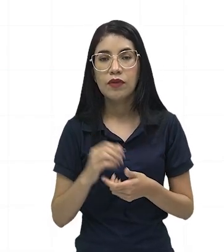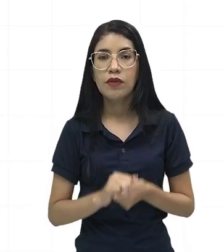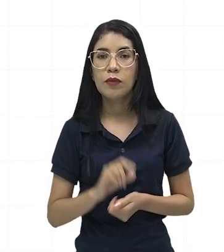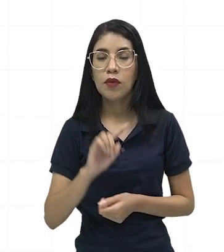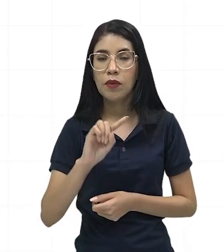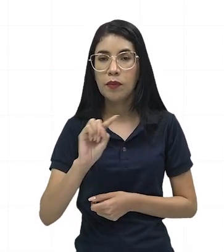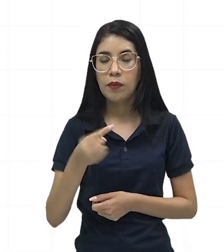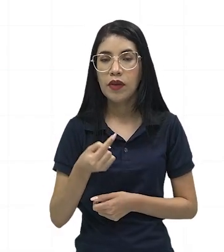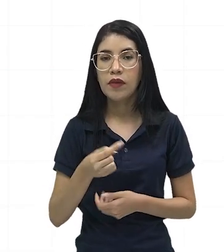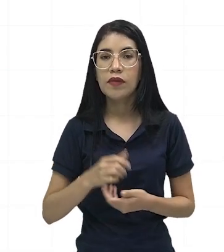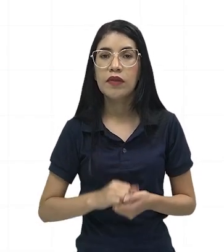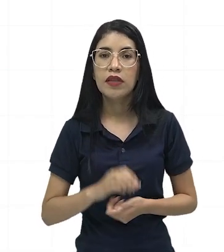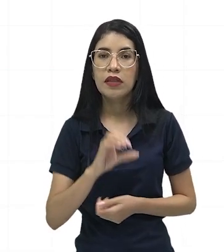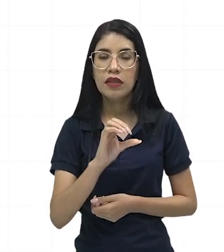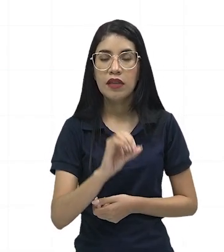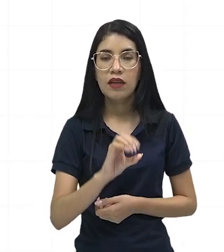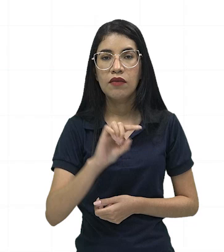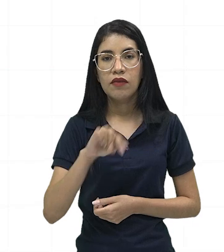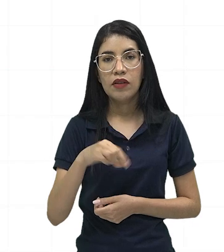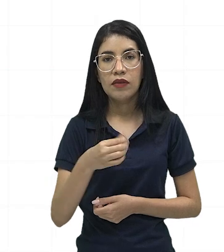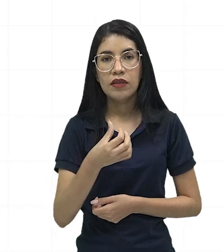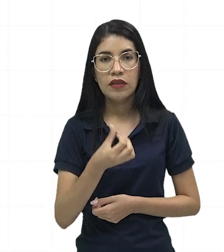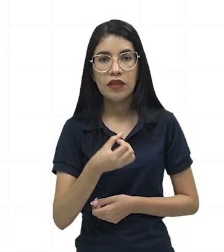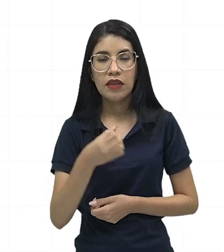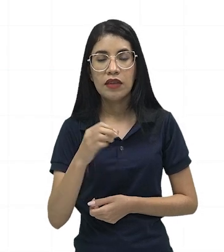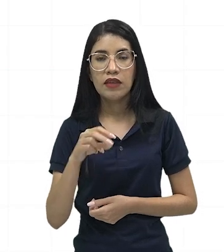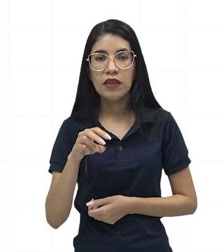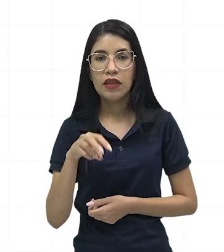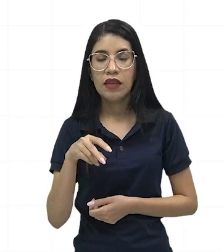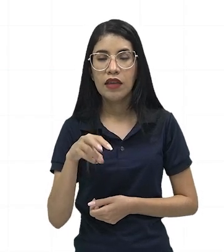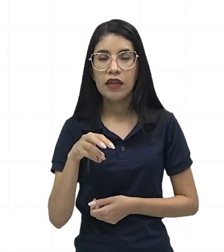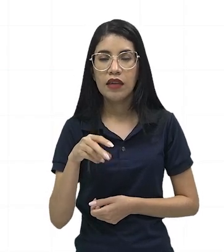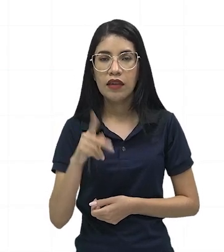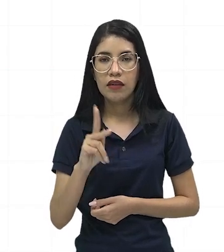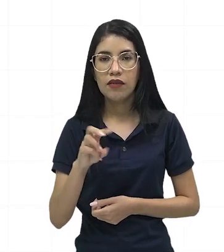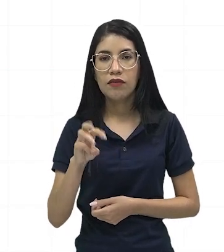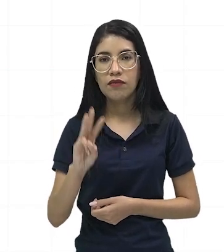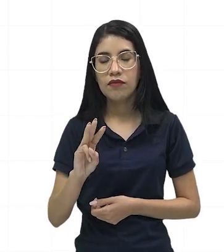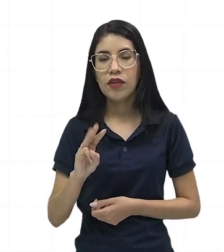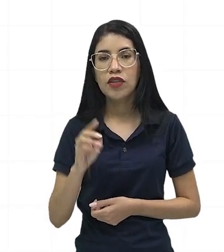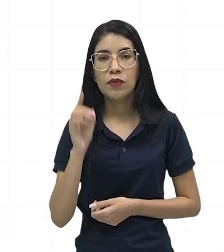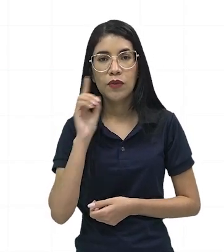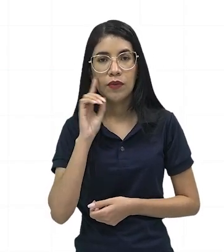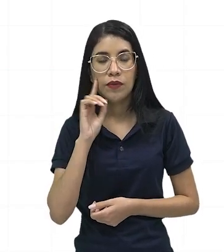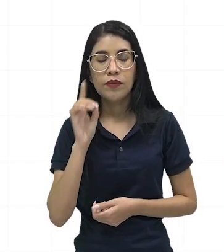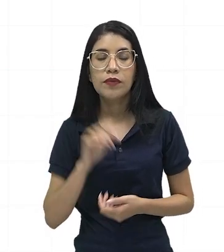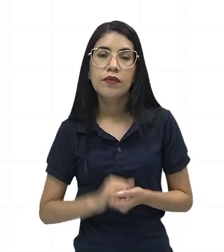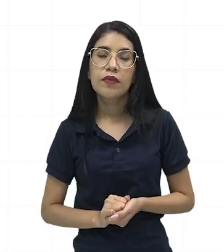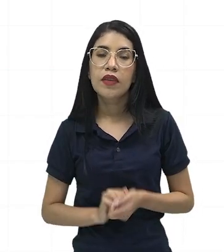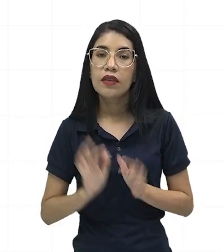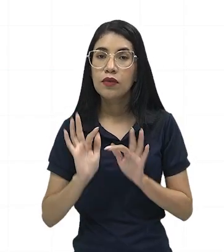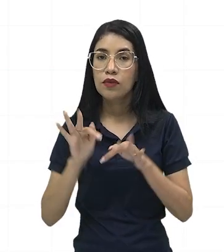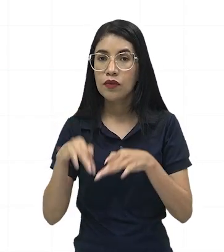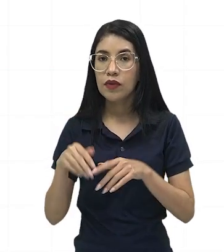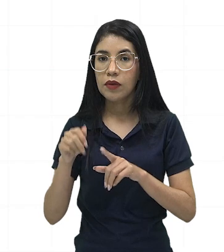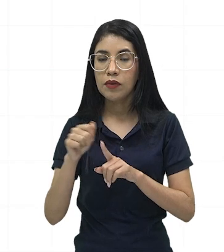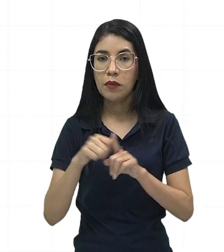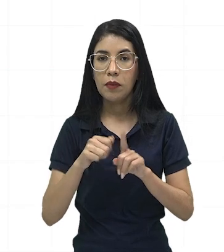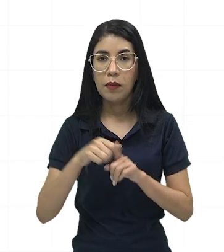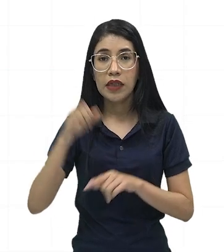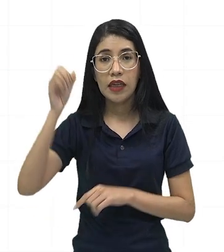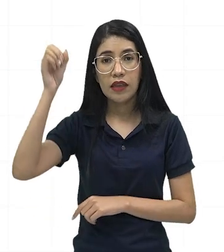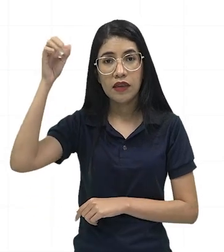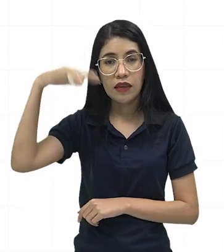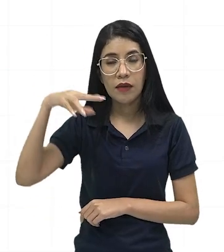1000, 0,6 kWh a cada dia, certo? E aí no final de um mês a lâmpada